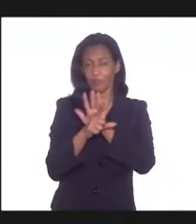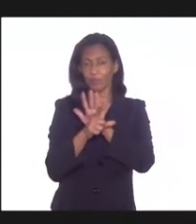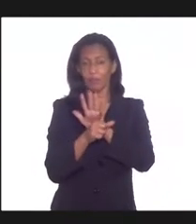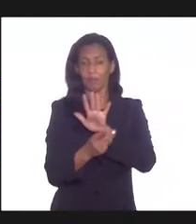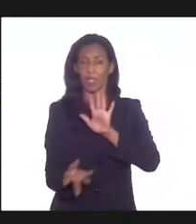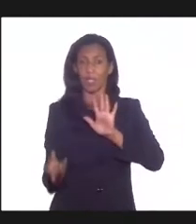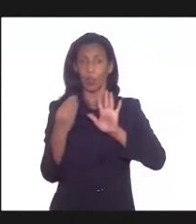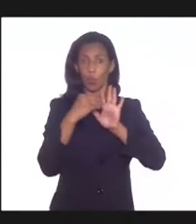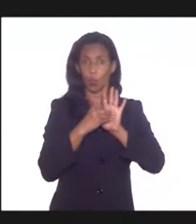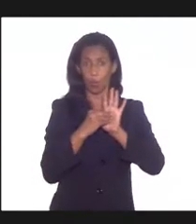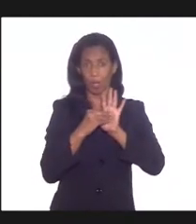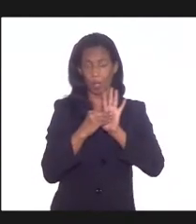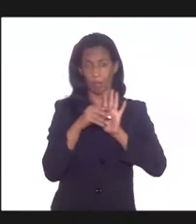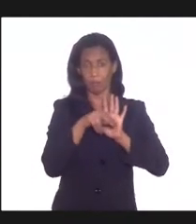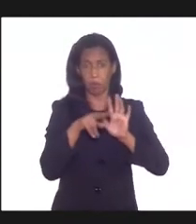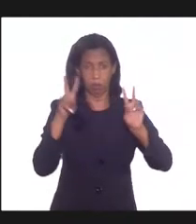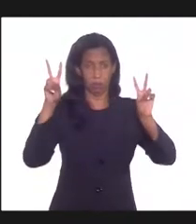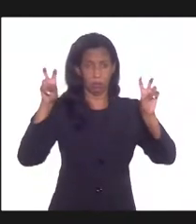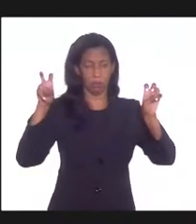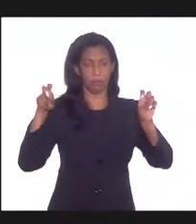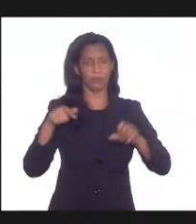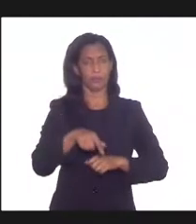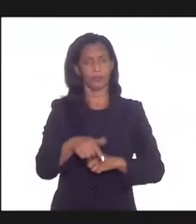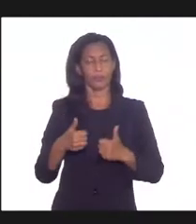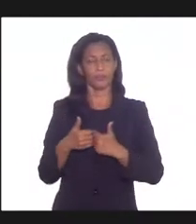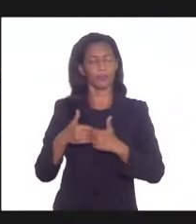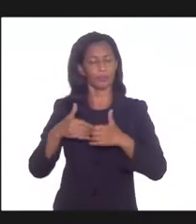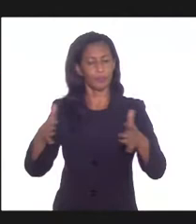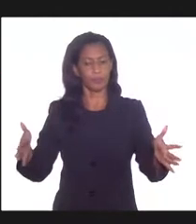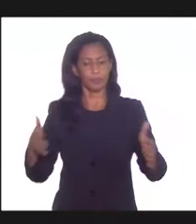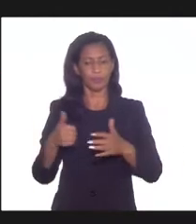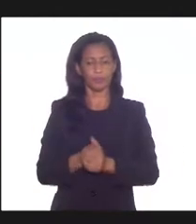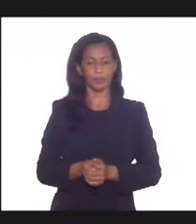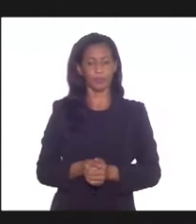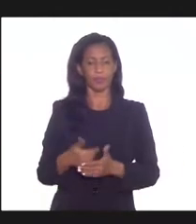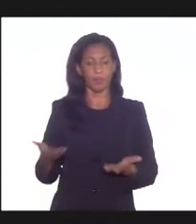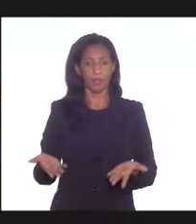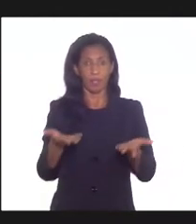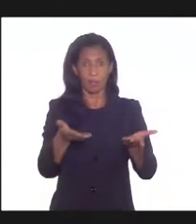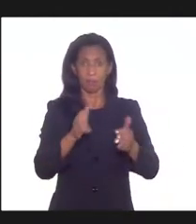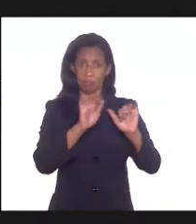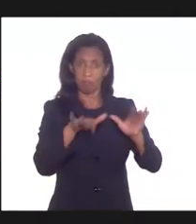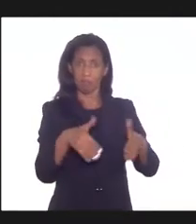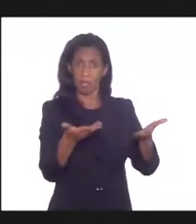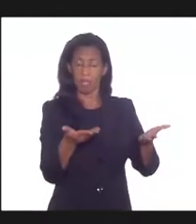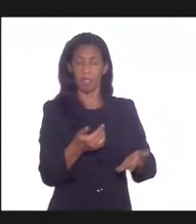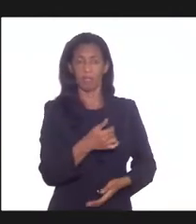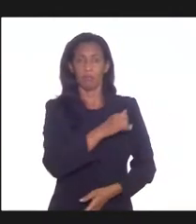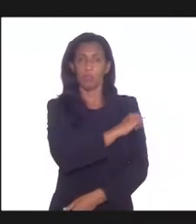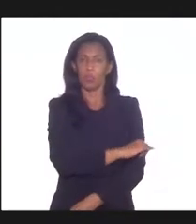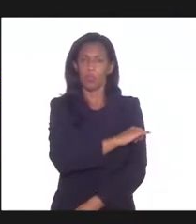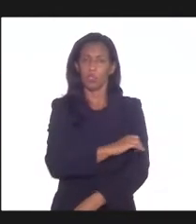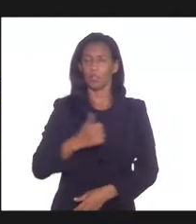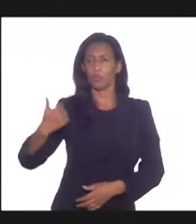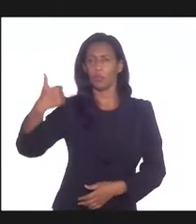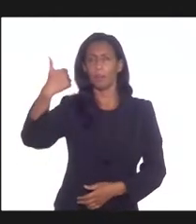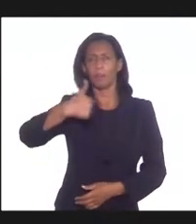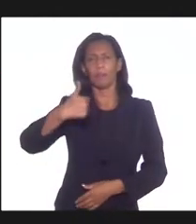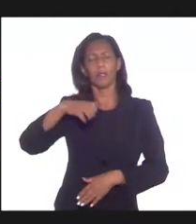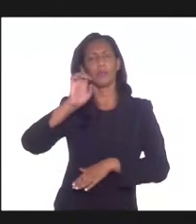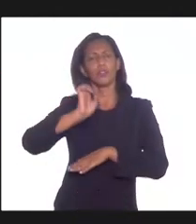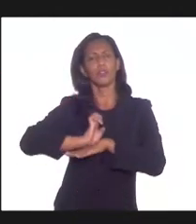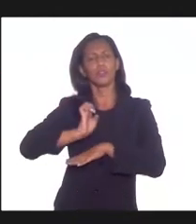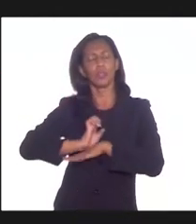colocaram essa observação. E assim continua, e assim está indo muito bem. E o Rio de Janeiro foi um dos primeiros